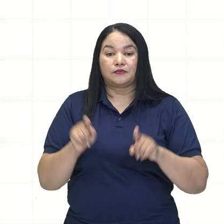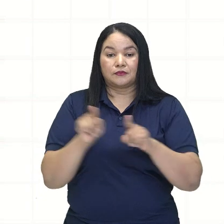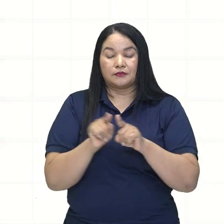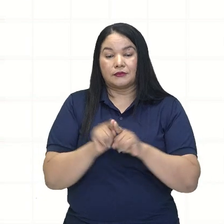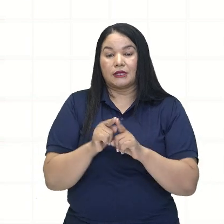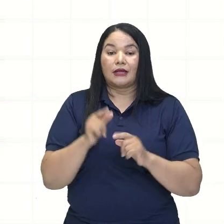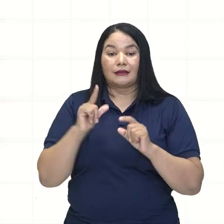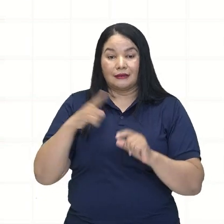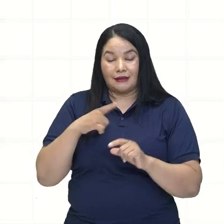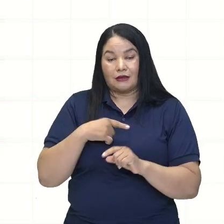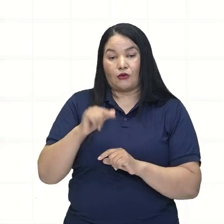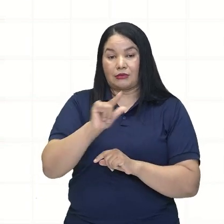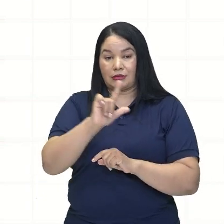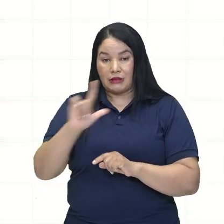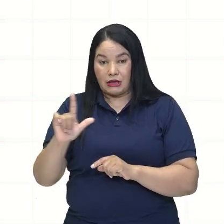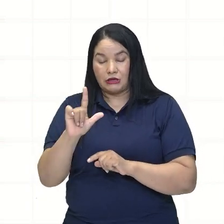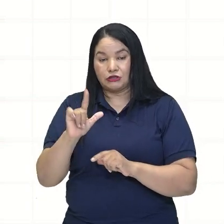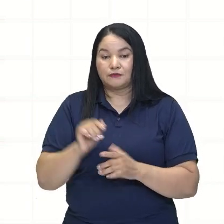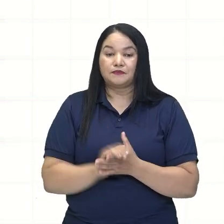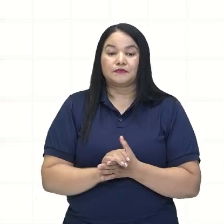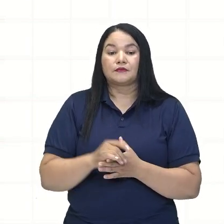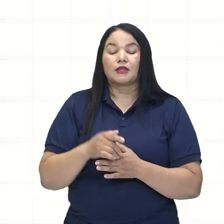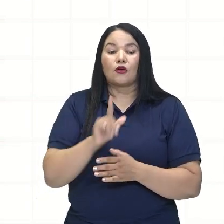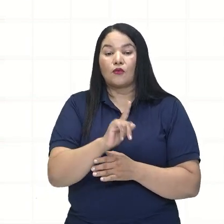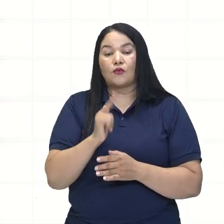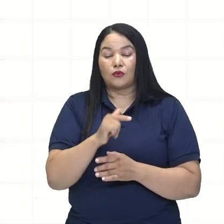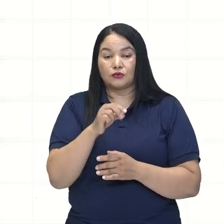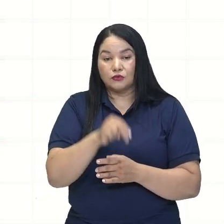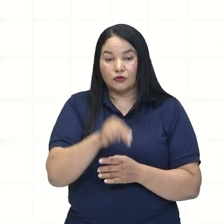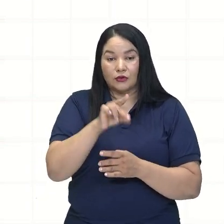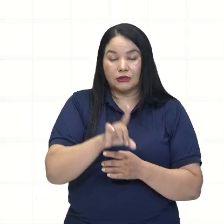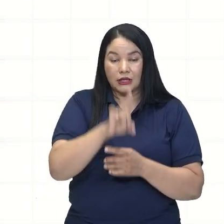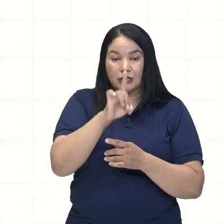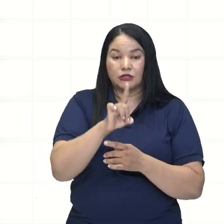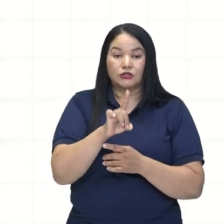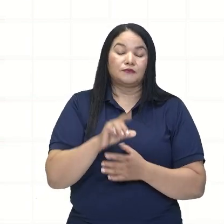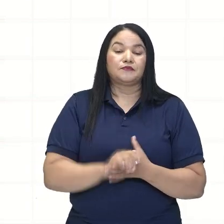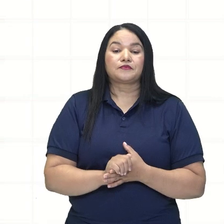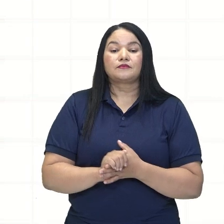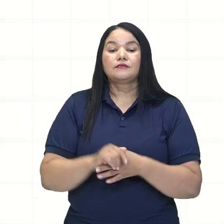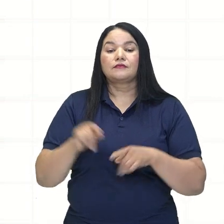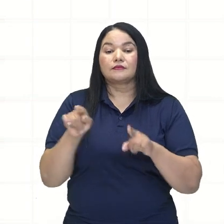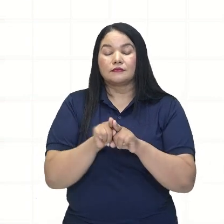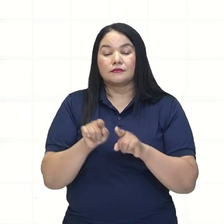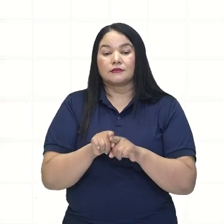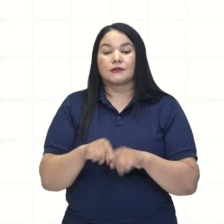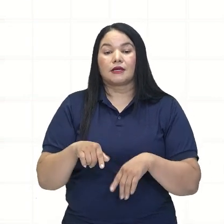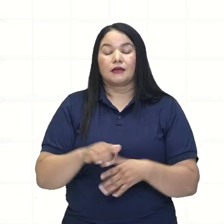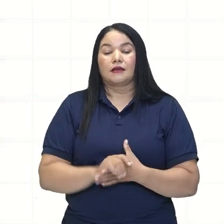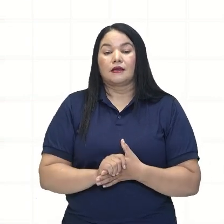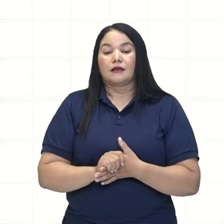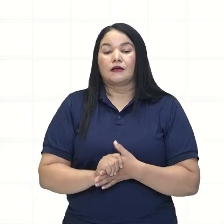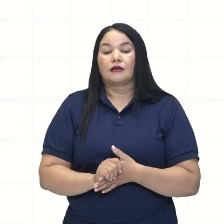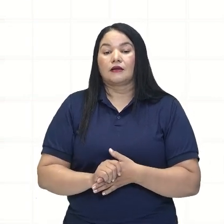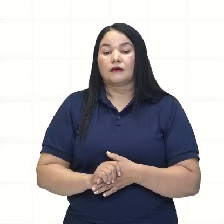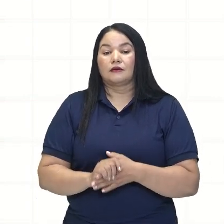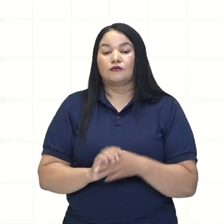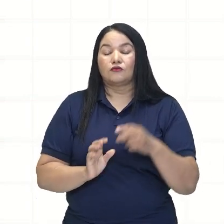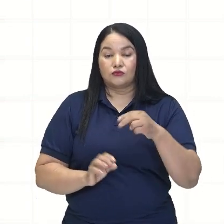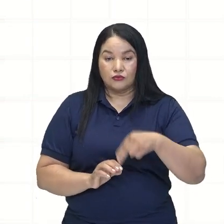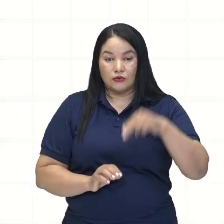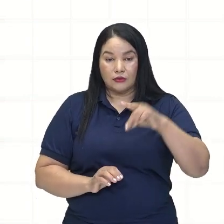Leste, Atlântico Nordeste Ocidental, né, que está na parte leste, Atlântico